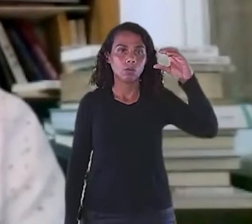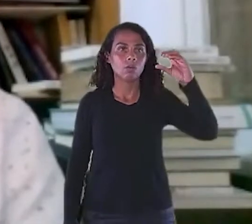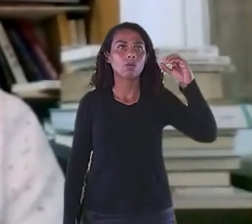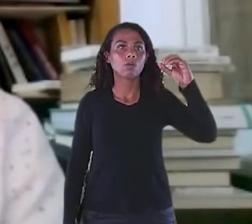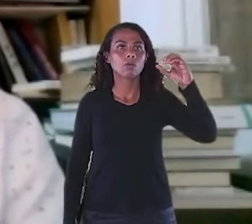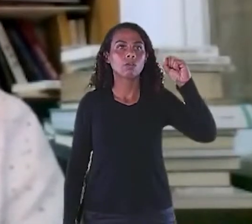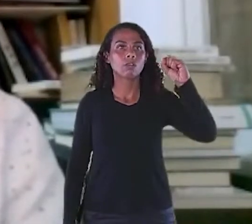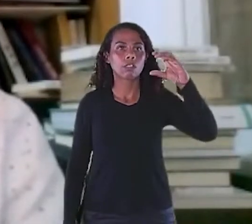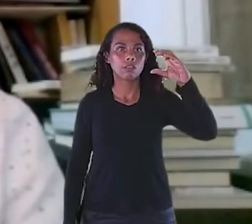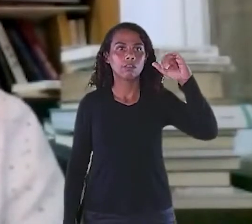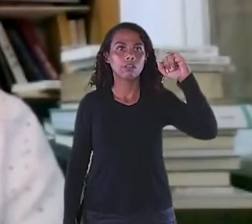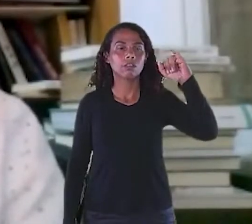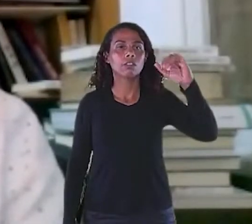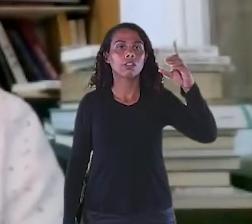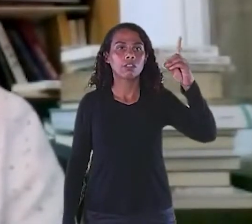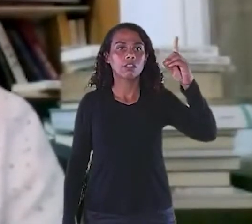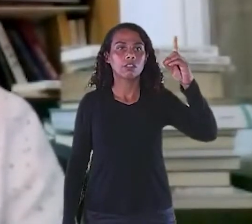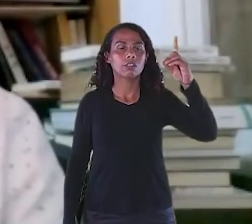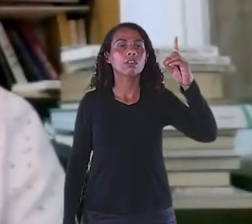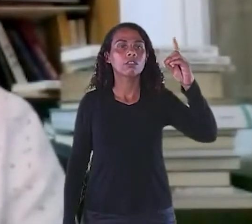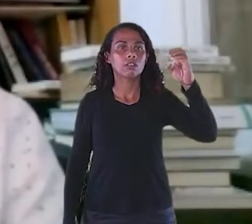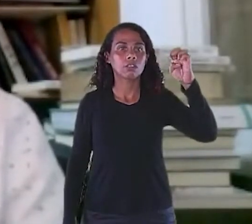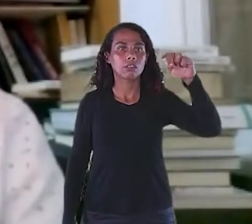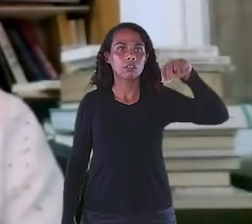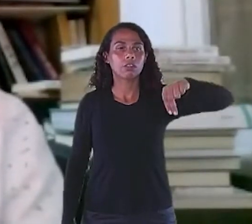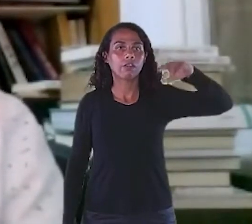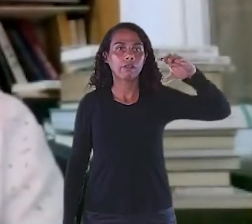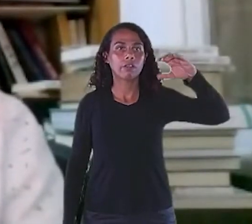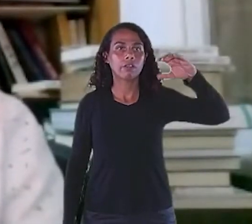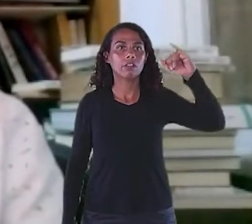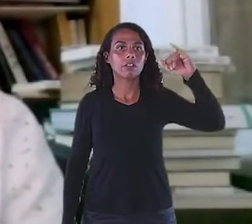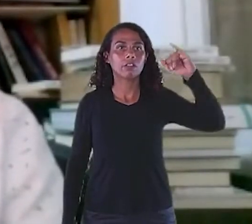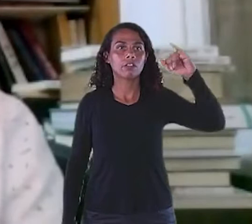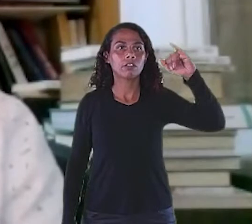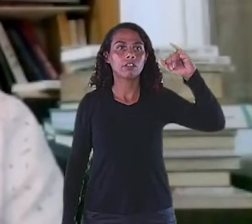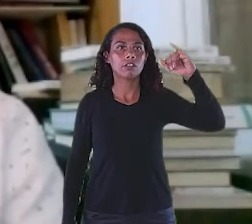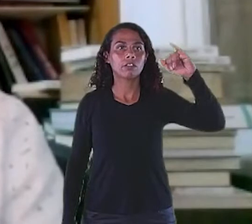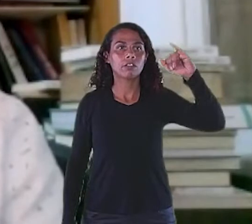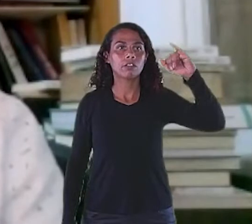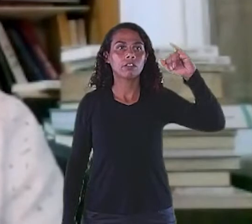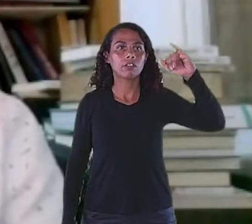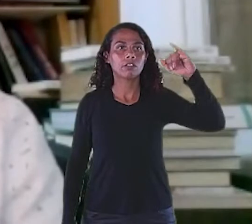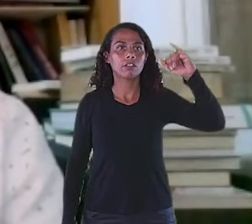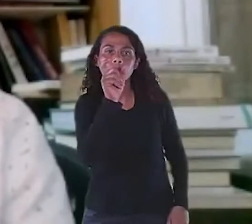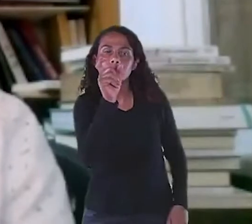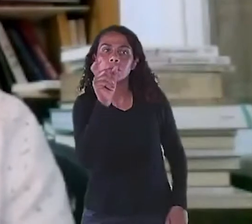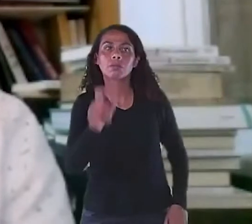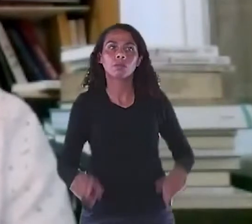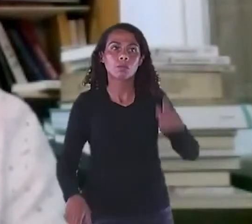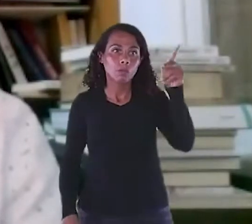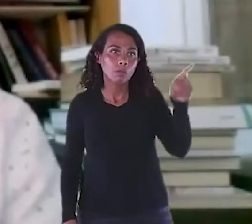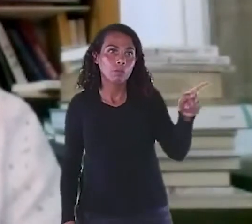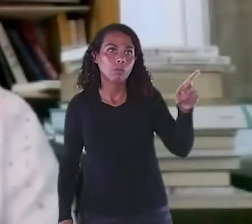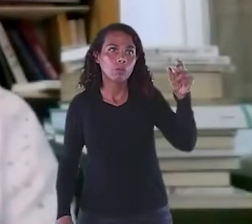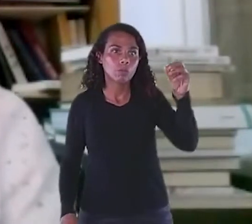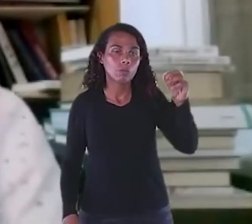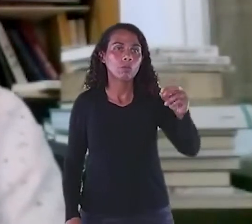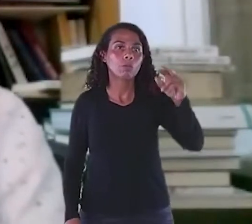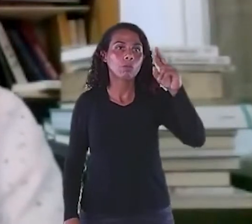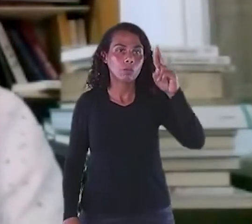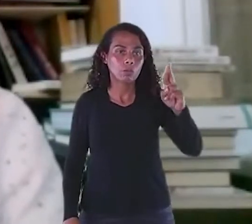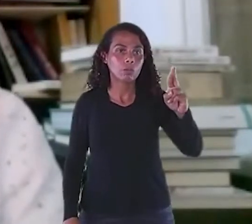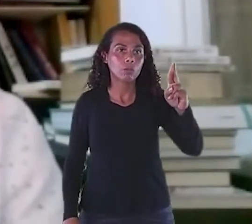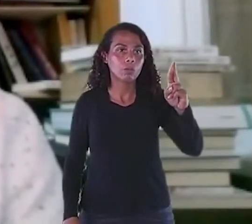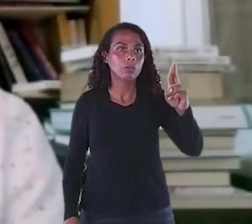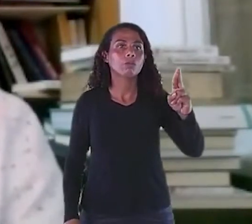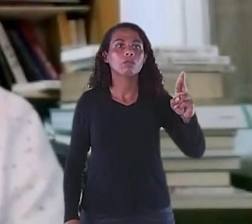uma oval que pegava um por e pegava as 2 primeiras letras da palavra seguinte. Quando eu